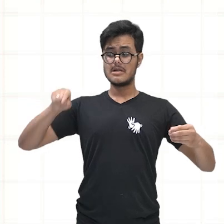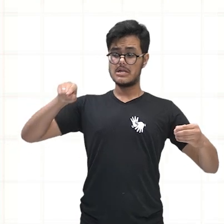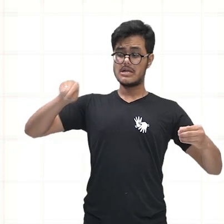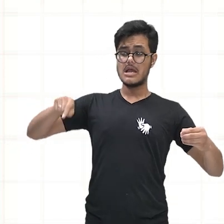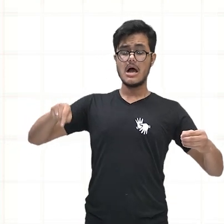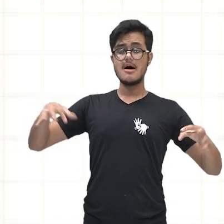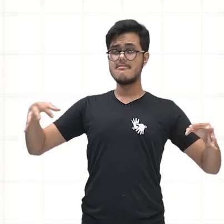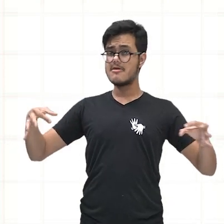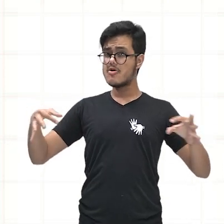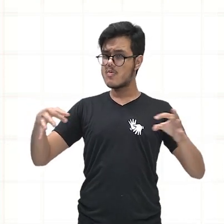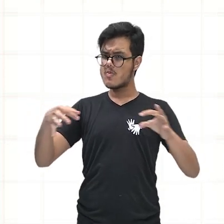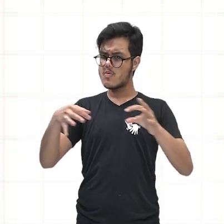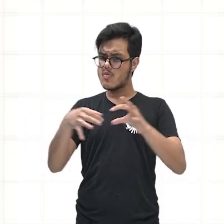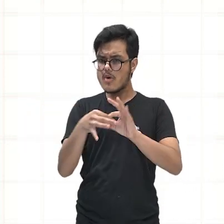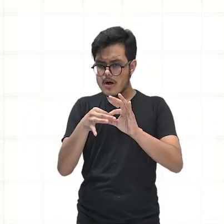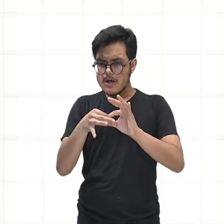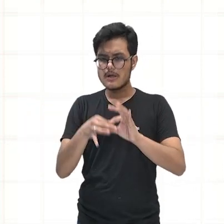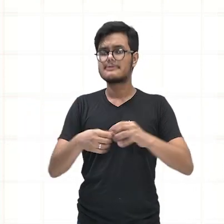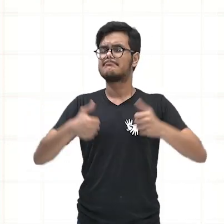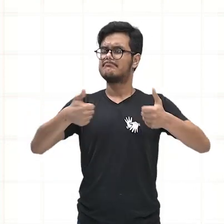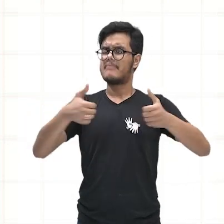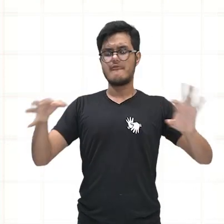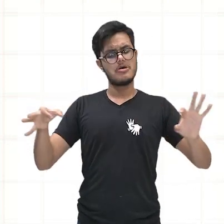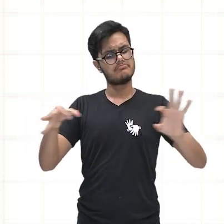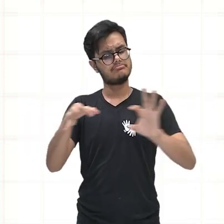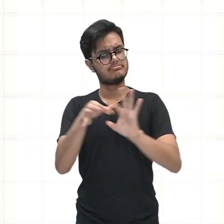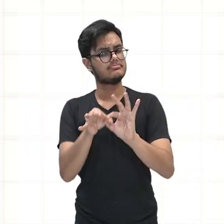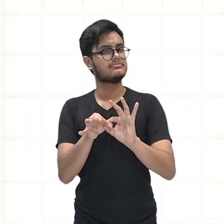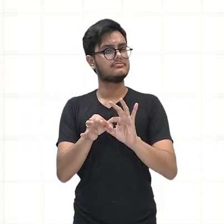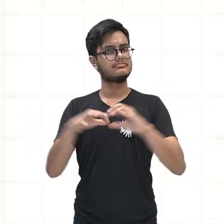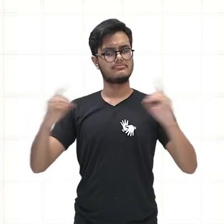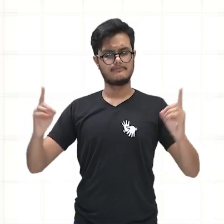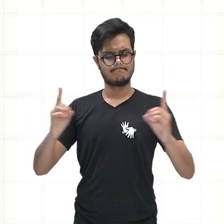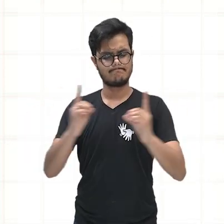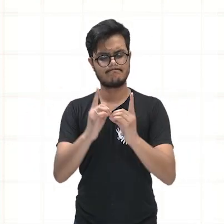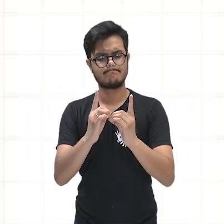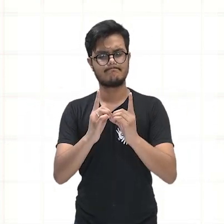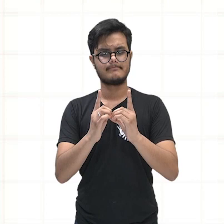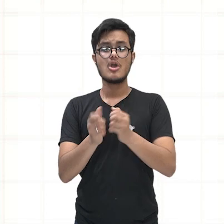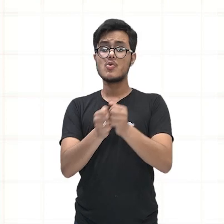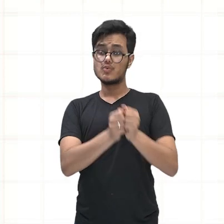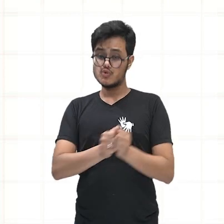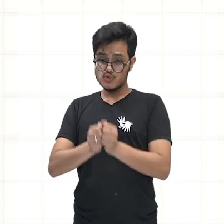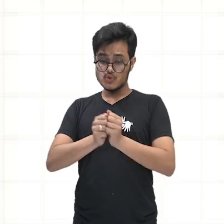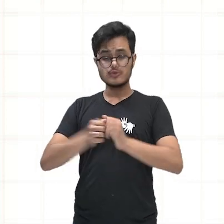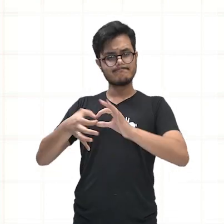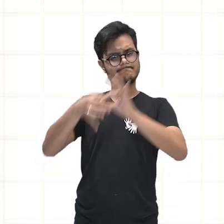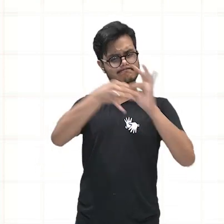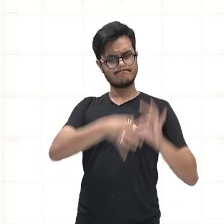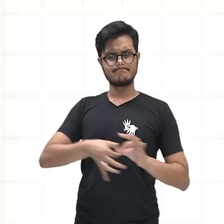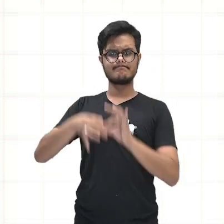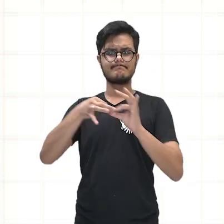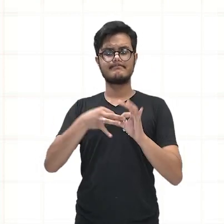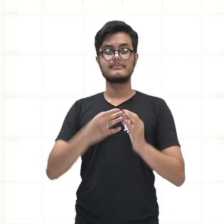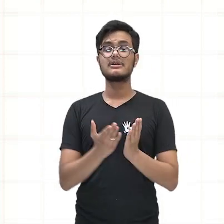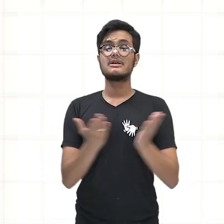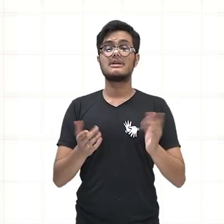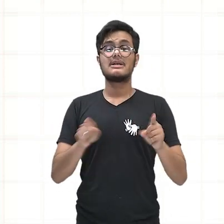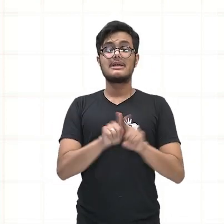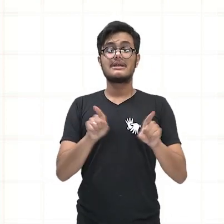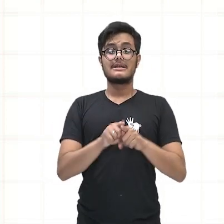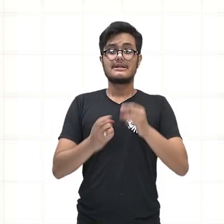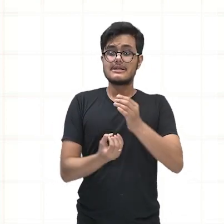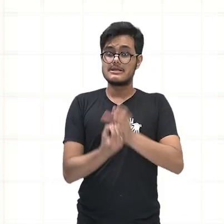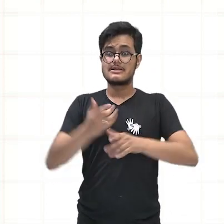se unir aquelas aldeias que habitavam a região iriam se unir e iríamos ter aí então